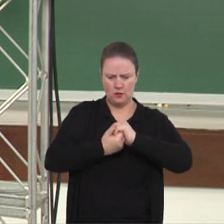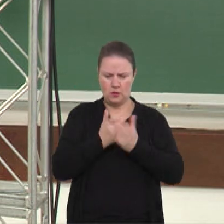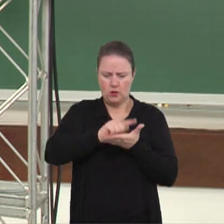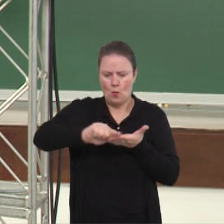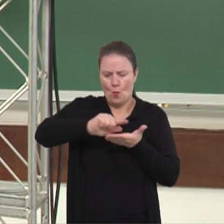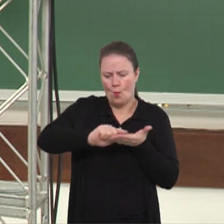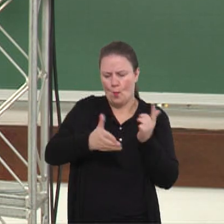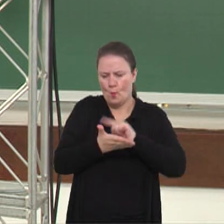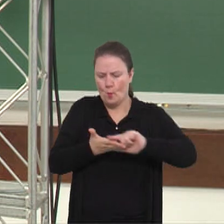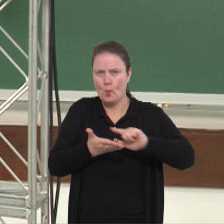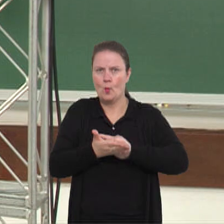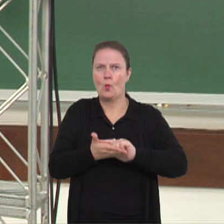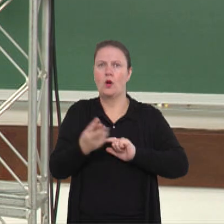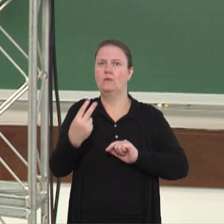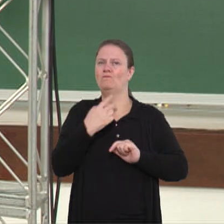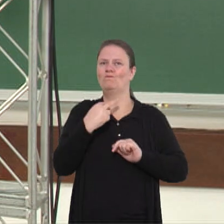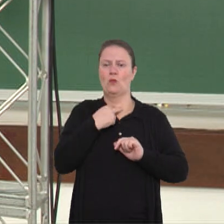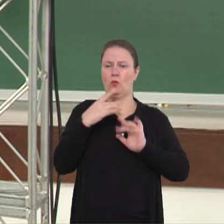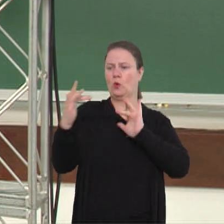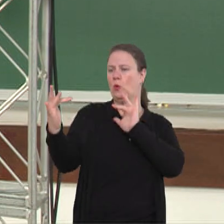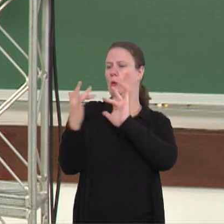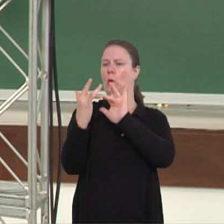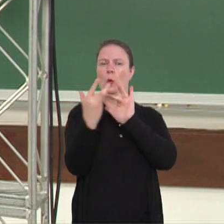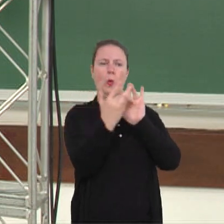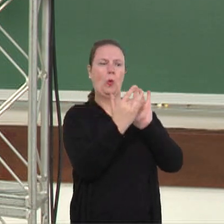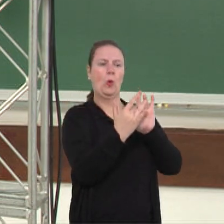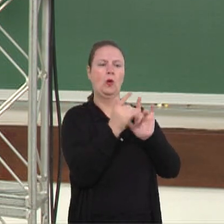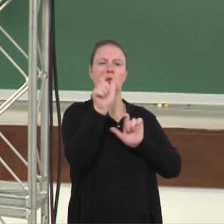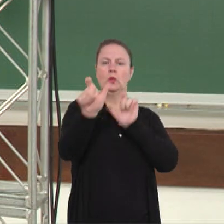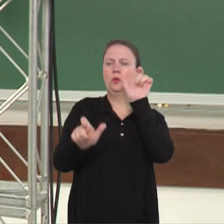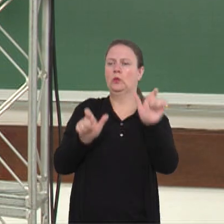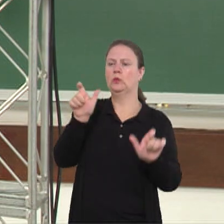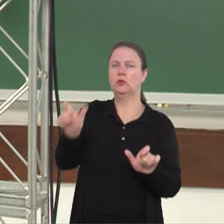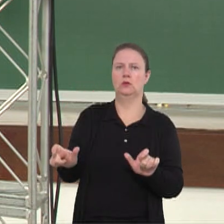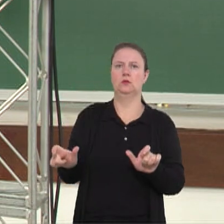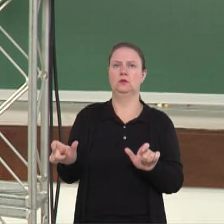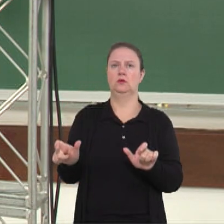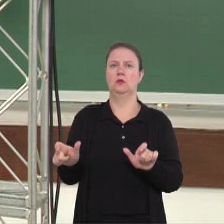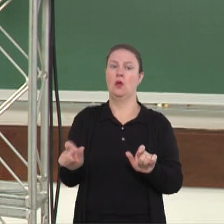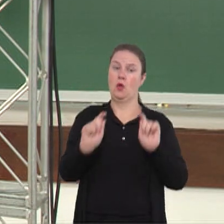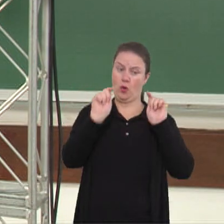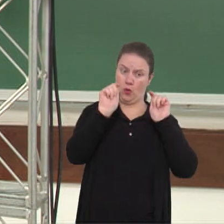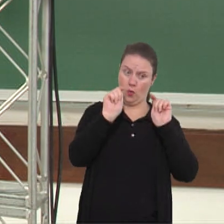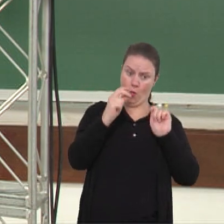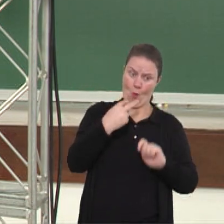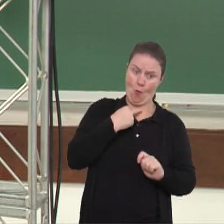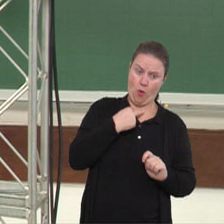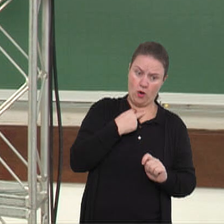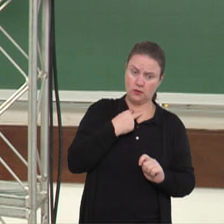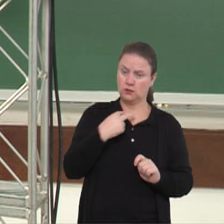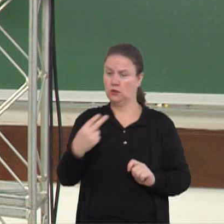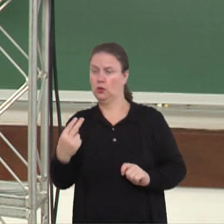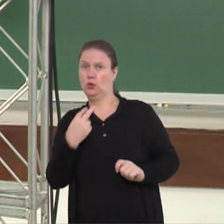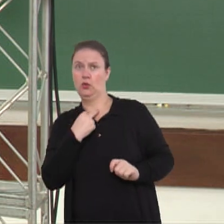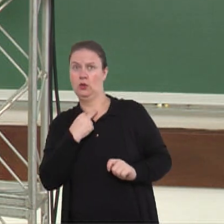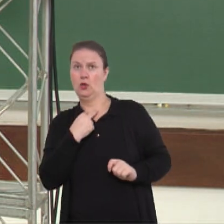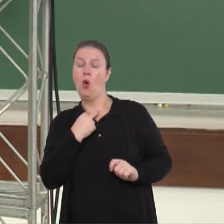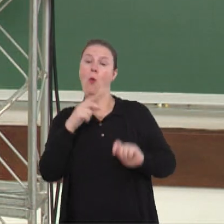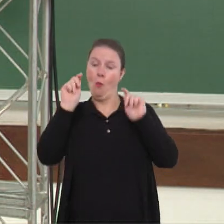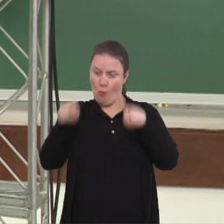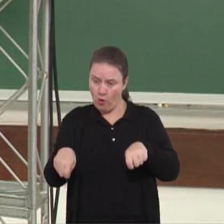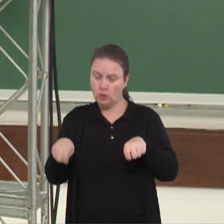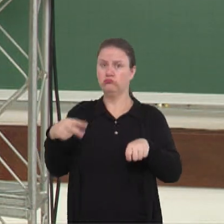devemos ter contato físico com outras pessoas né então é o que você deve que você não deve fazer então sendo